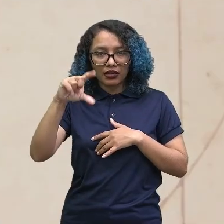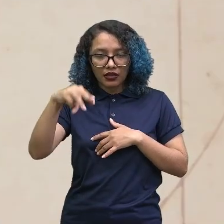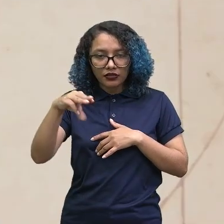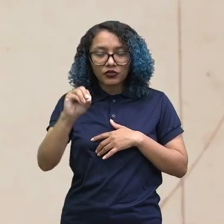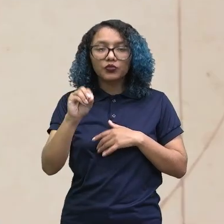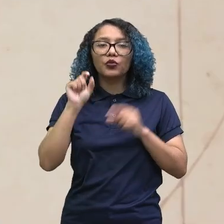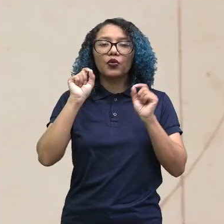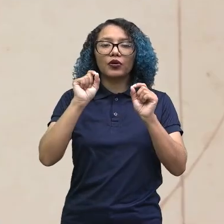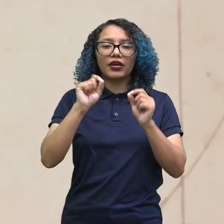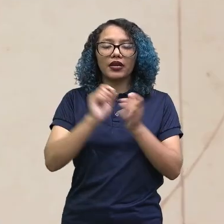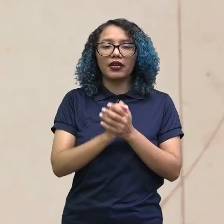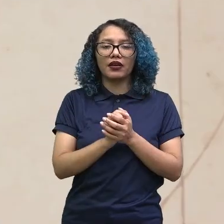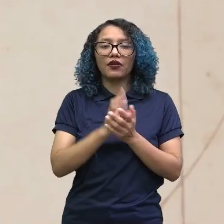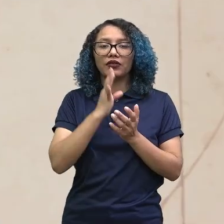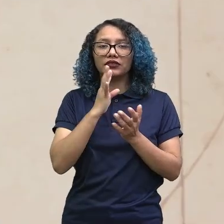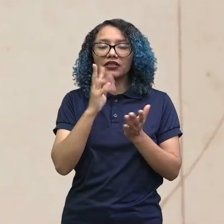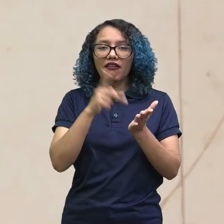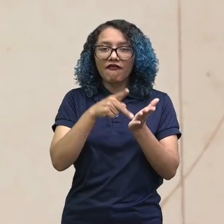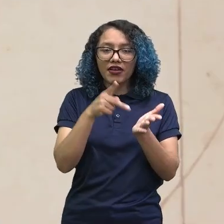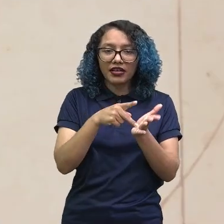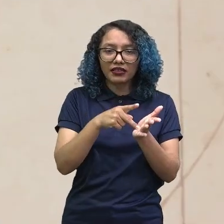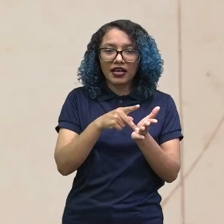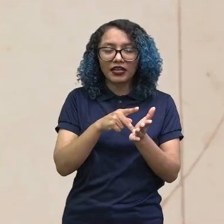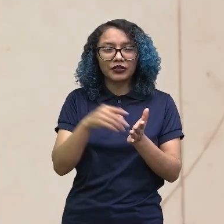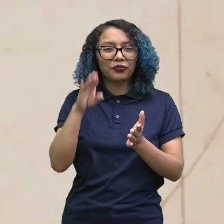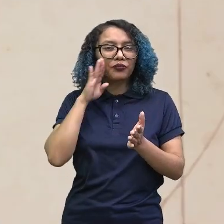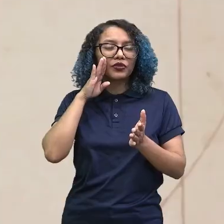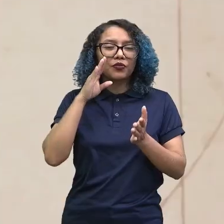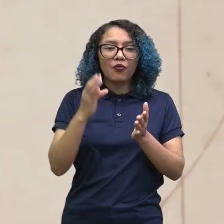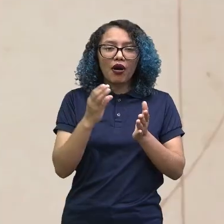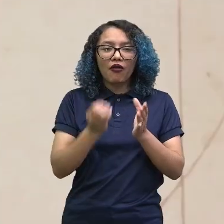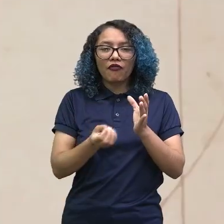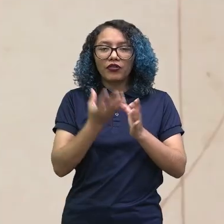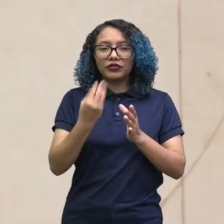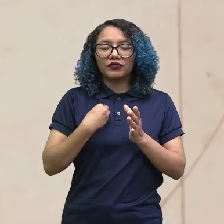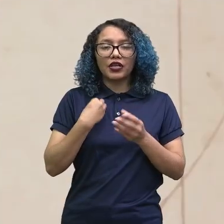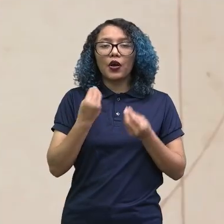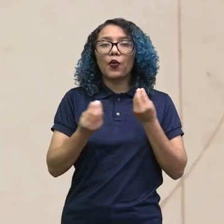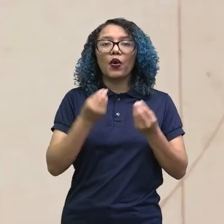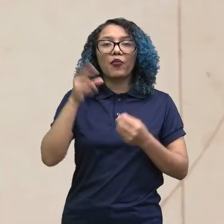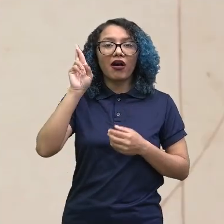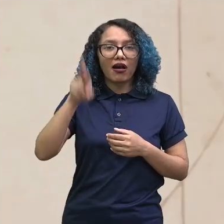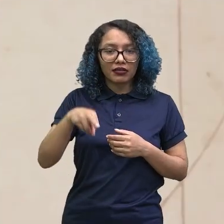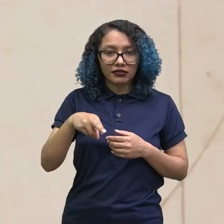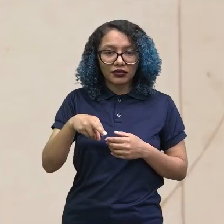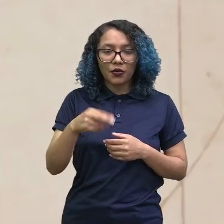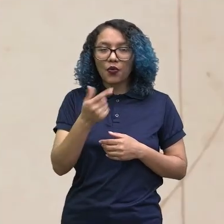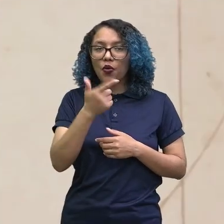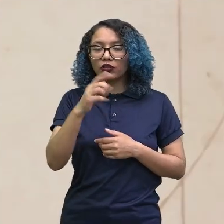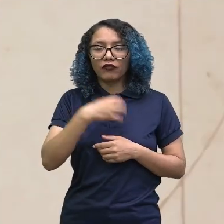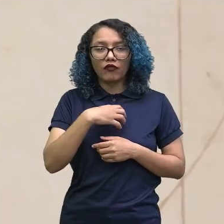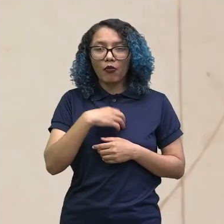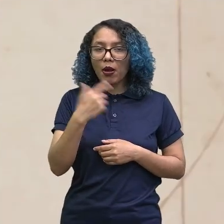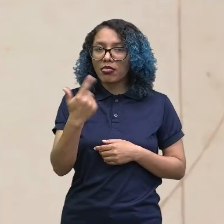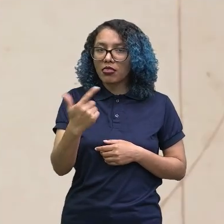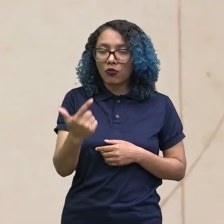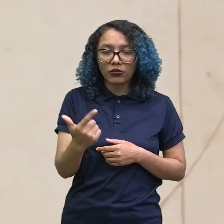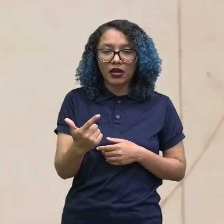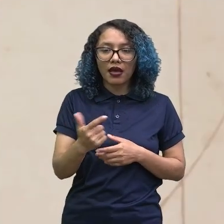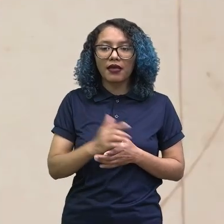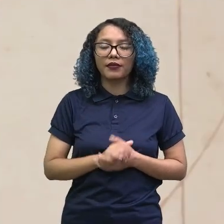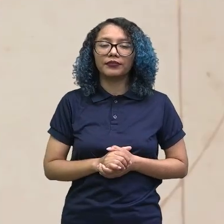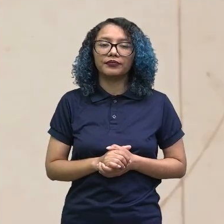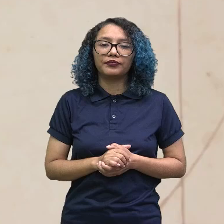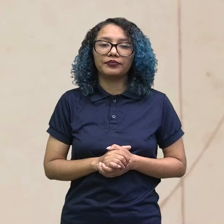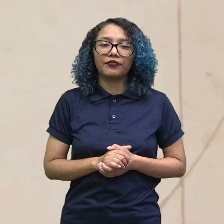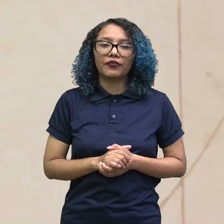podemos conhecer a verdade, a única fonte do conhecimento é através da razão. Não há outro caminho para conhecer a verdade